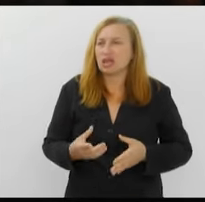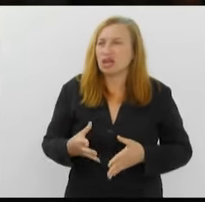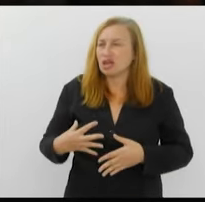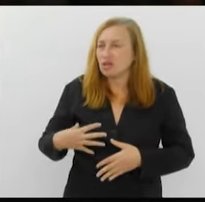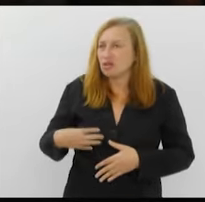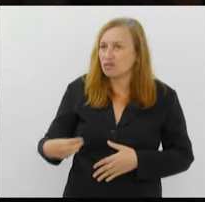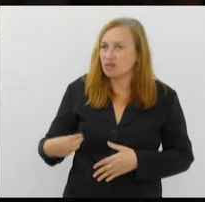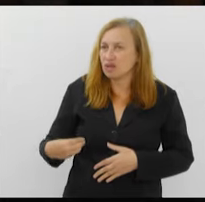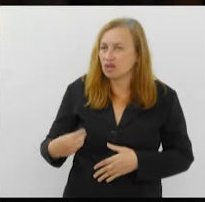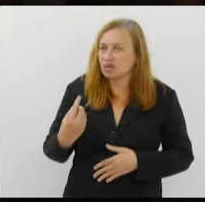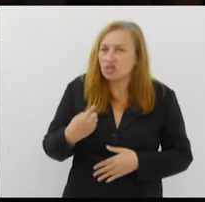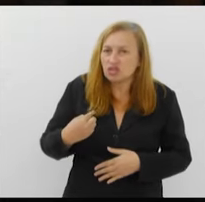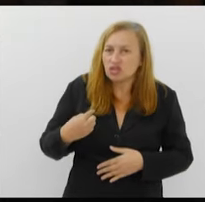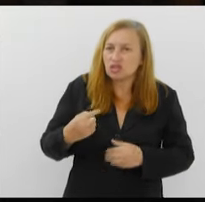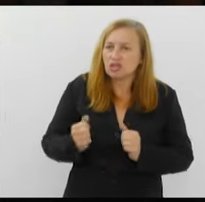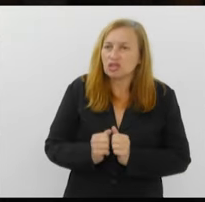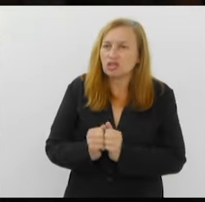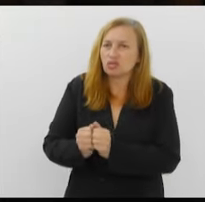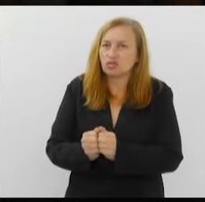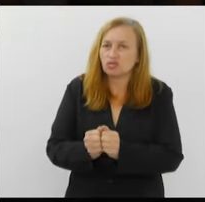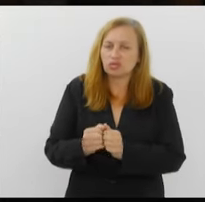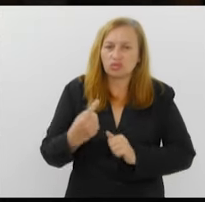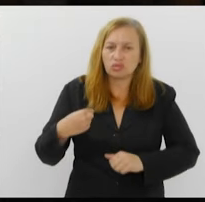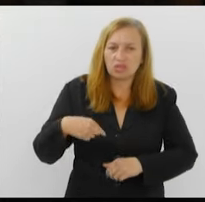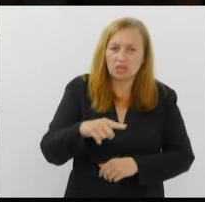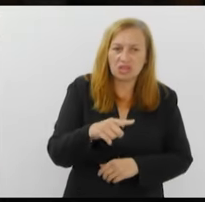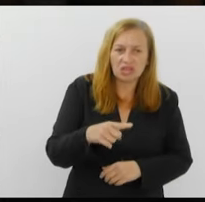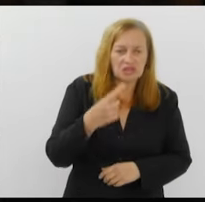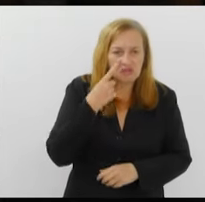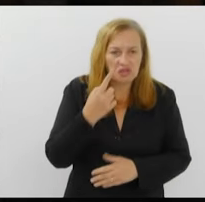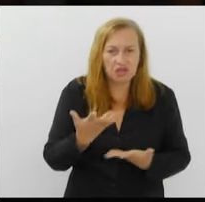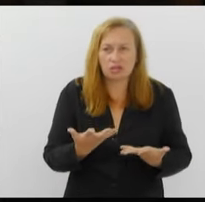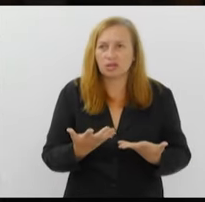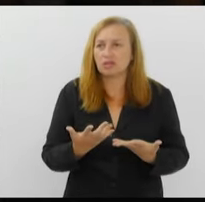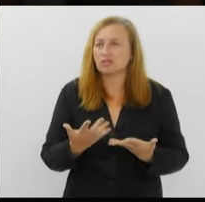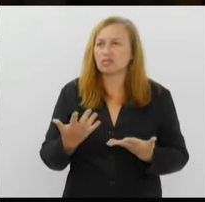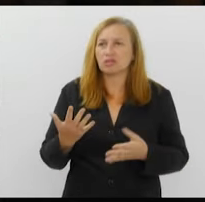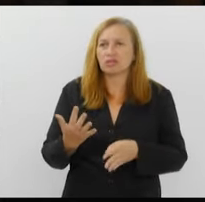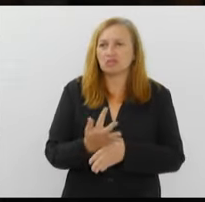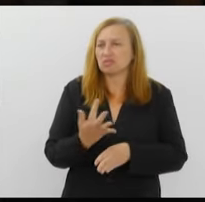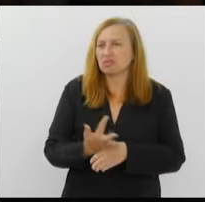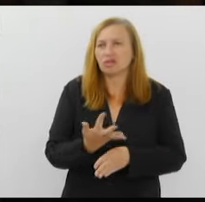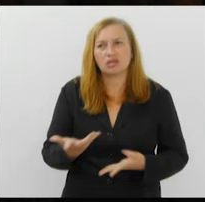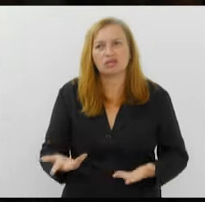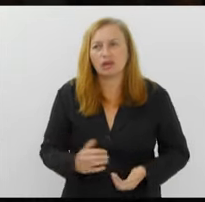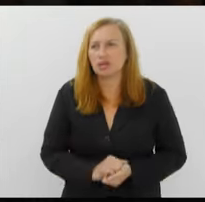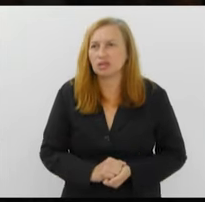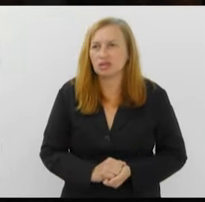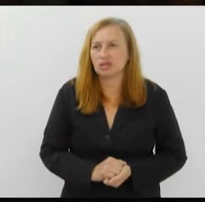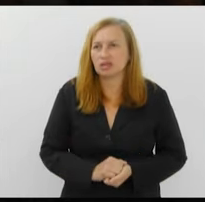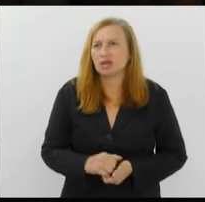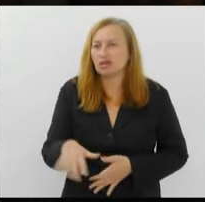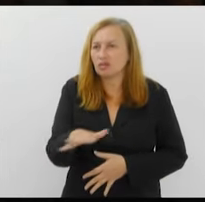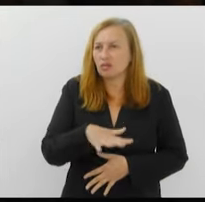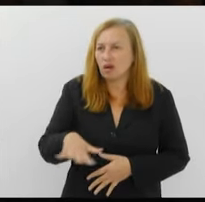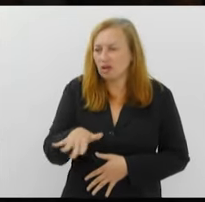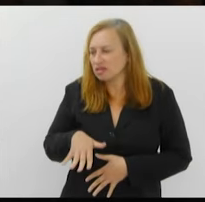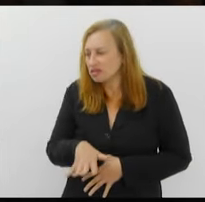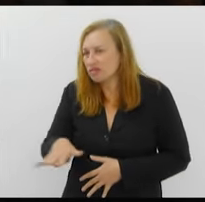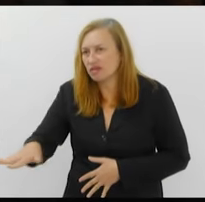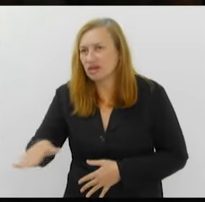na feira vendo armamentos. As pessoas não aguentam mais estarem na área de